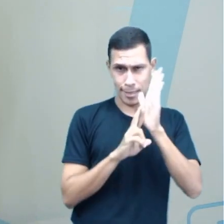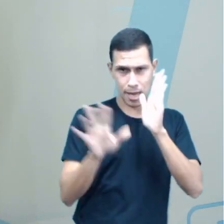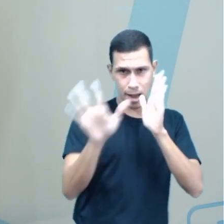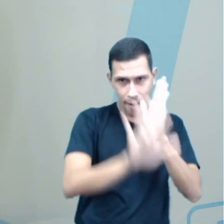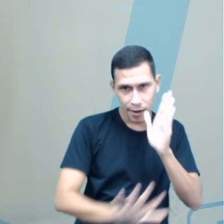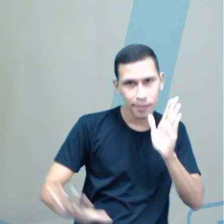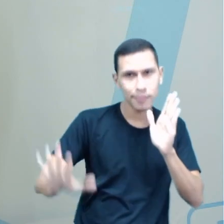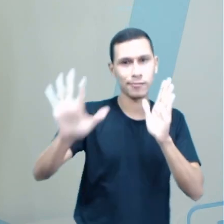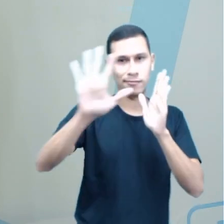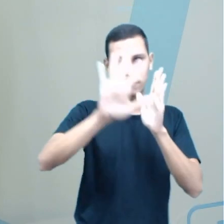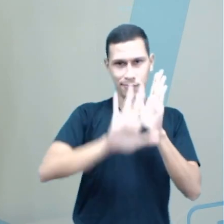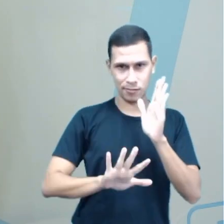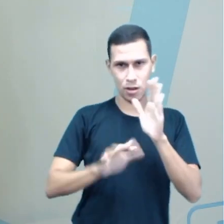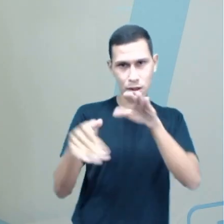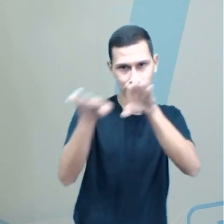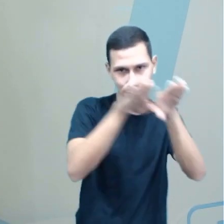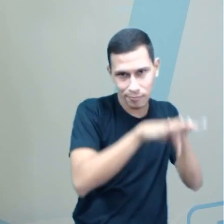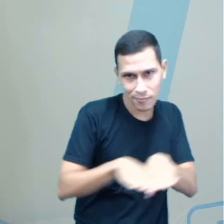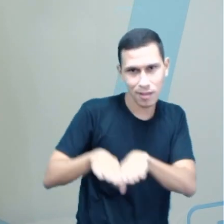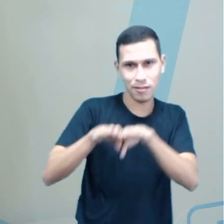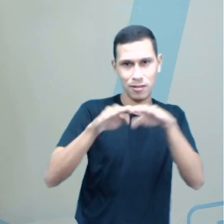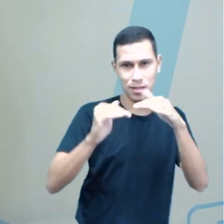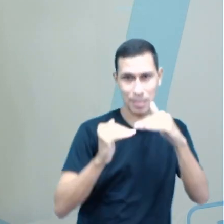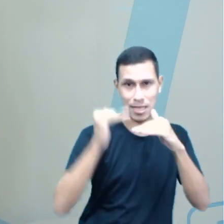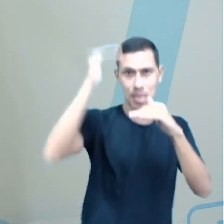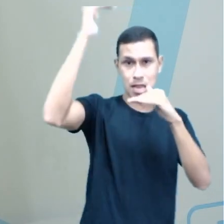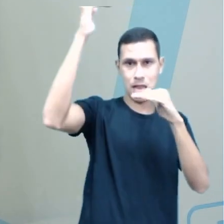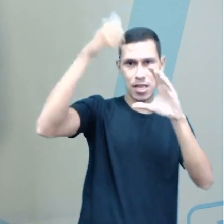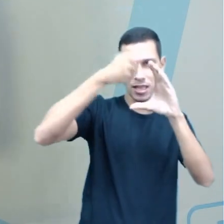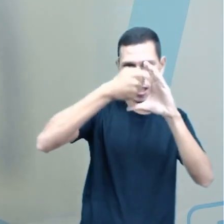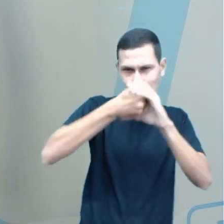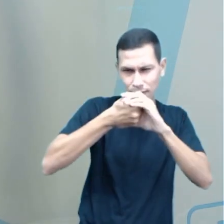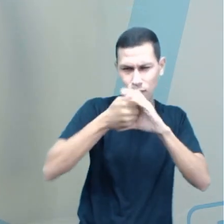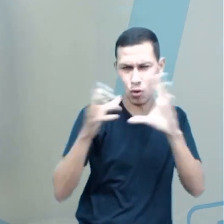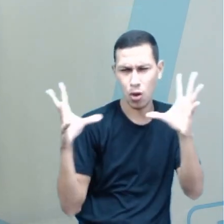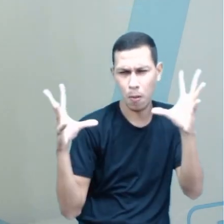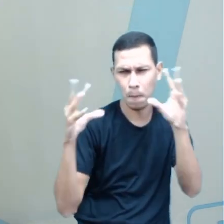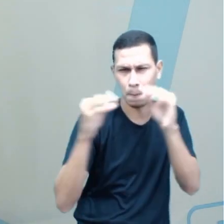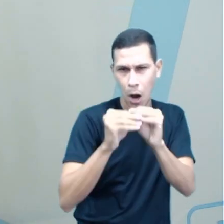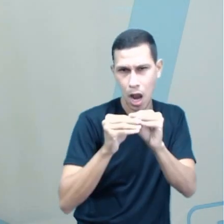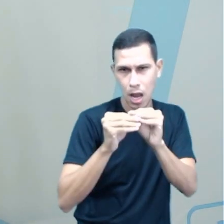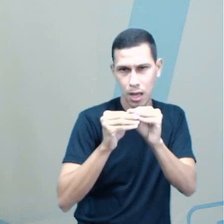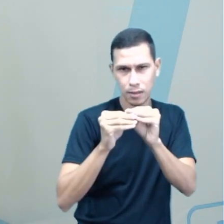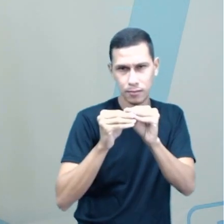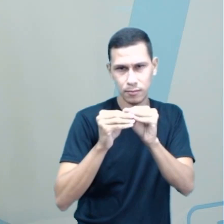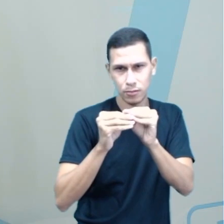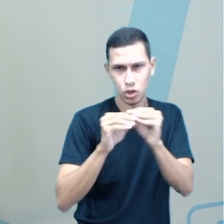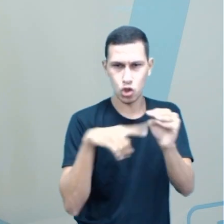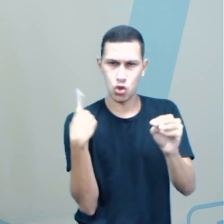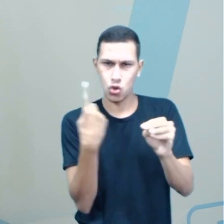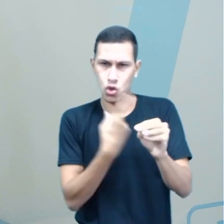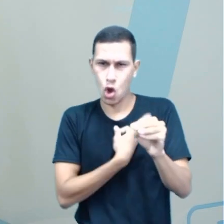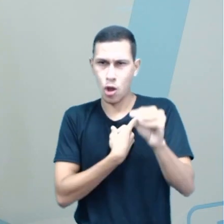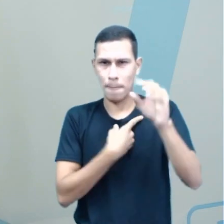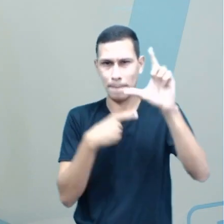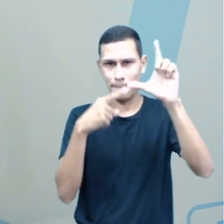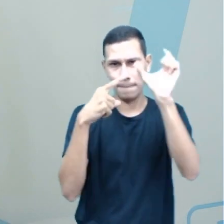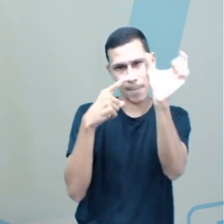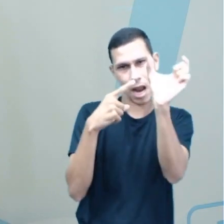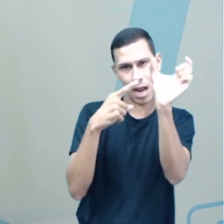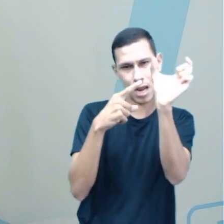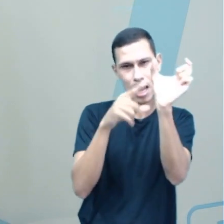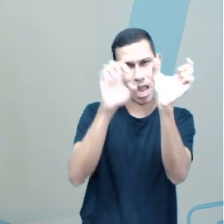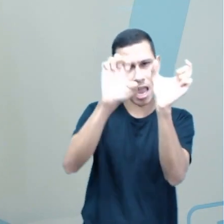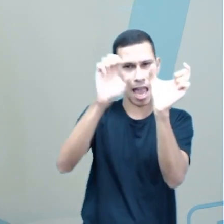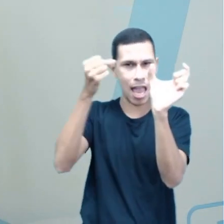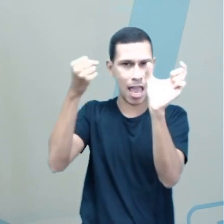quando o adjetivo ele é curto, ou seja, ele tem apenas uma sílaba, a gente vai colocar um ER no final do adjetivo e